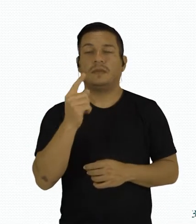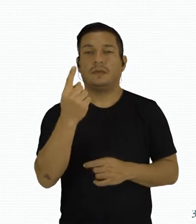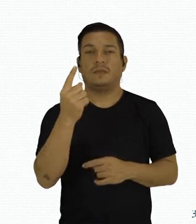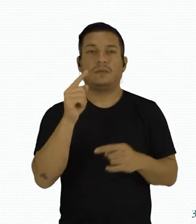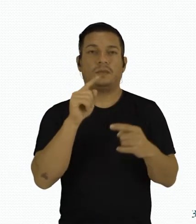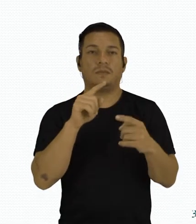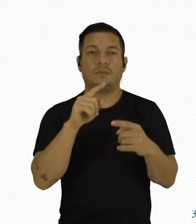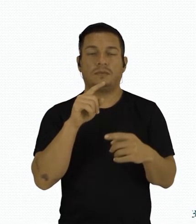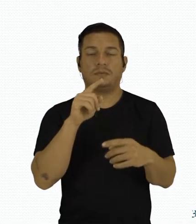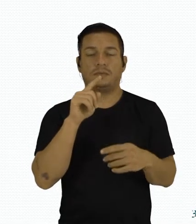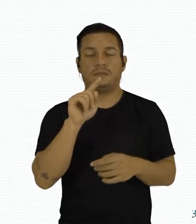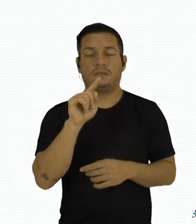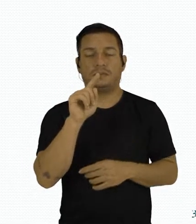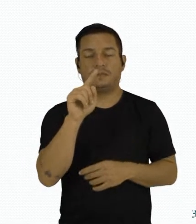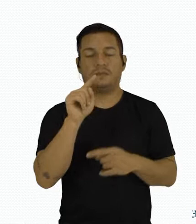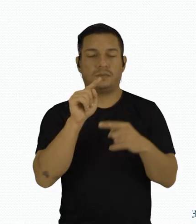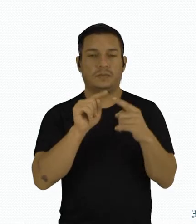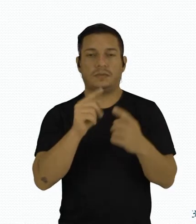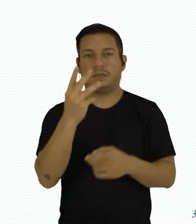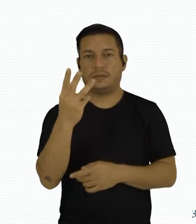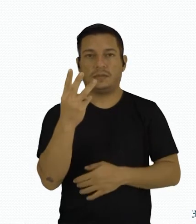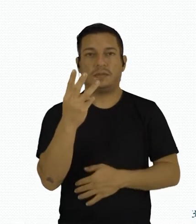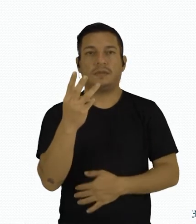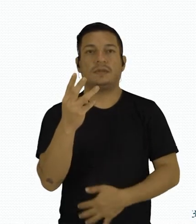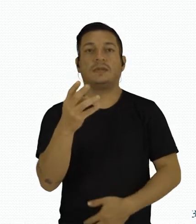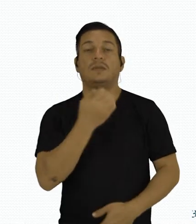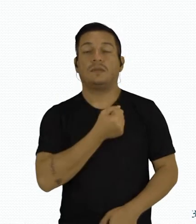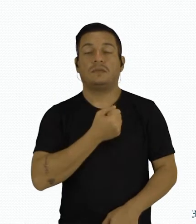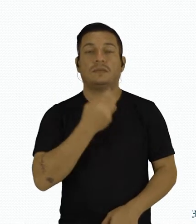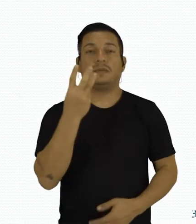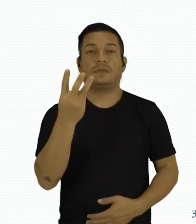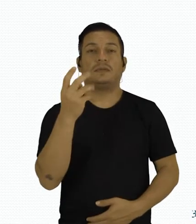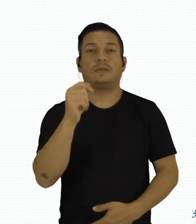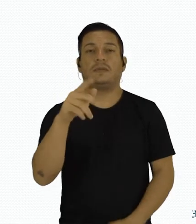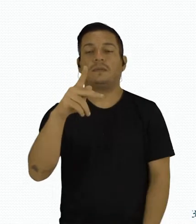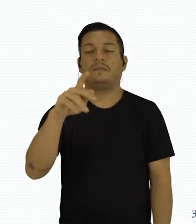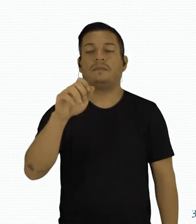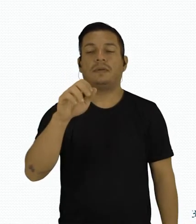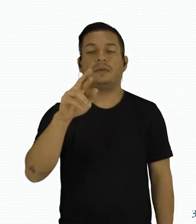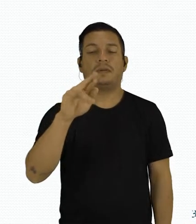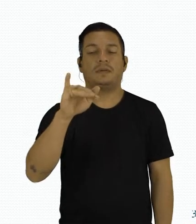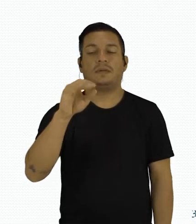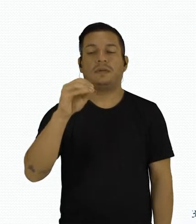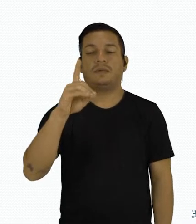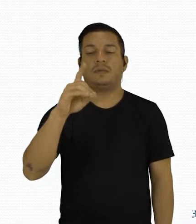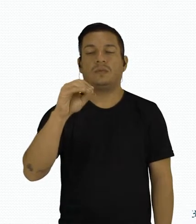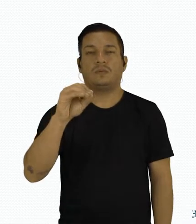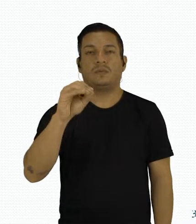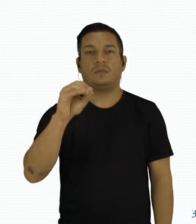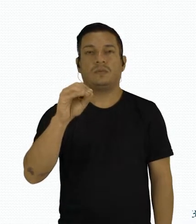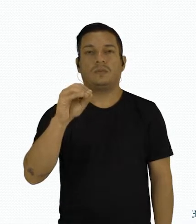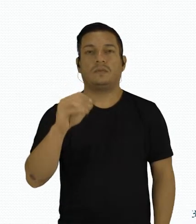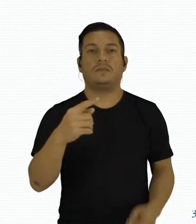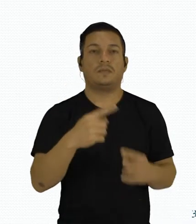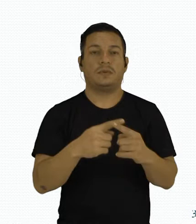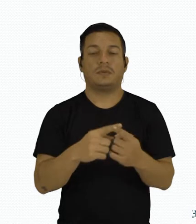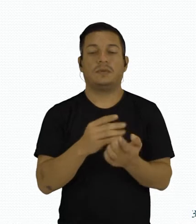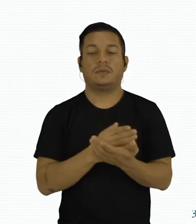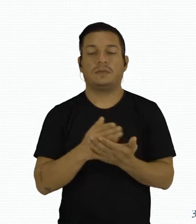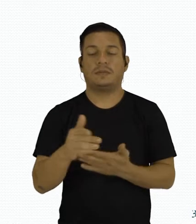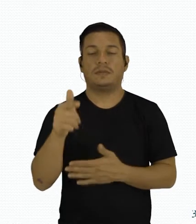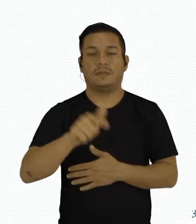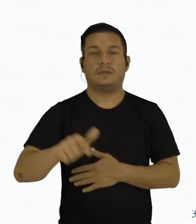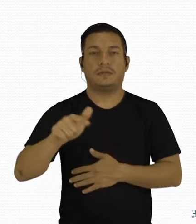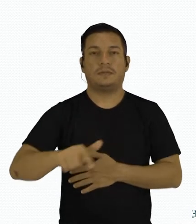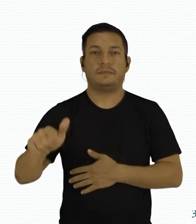3, né? A fração 1/3. Então, nesse caso aí, gente, o número 3 é o período dessa dízima, porque, né, ele começa a se